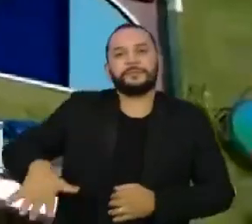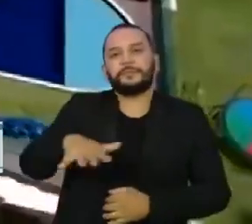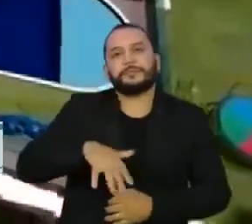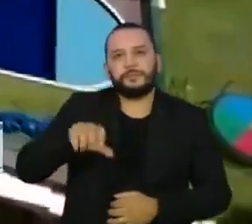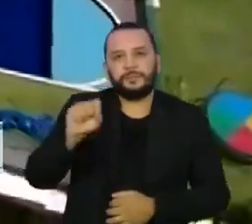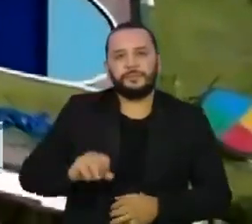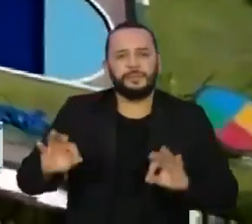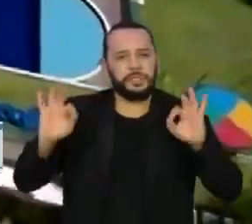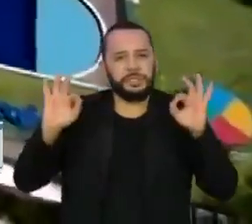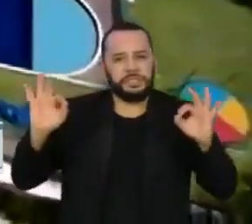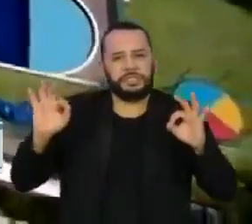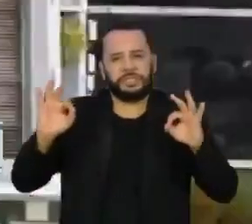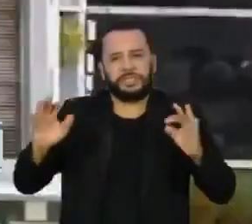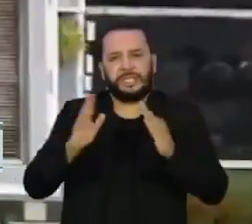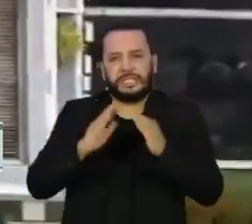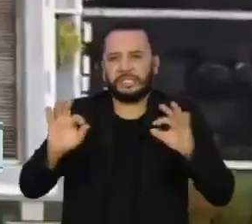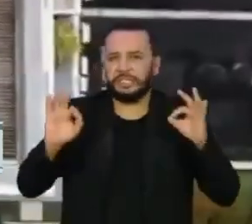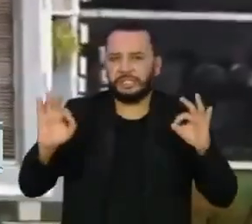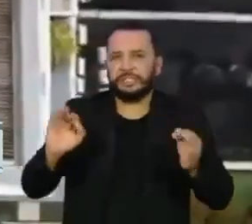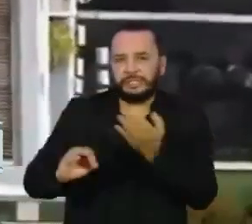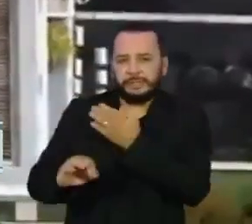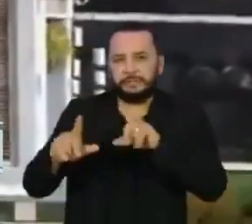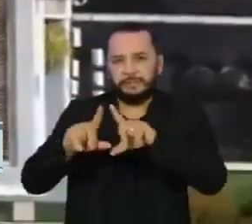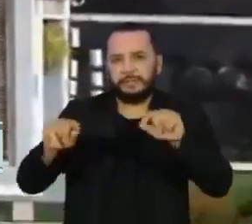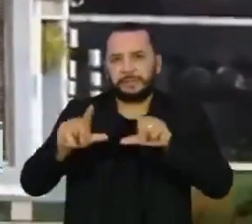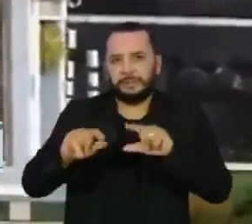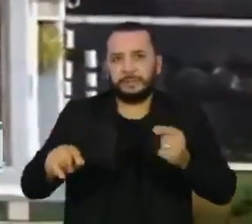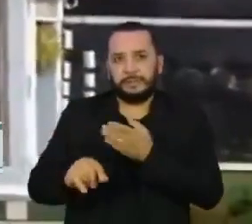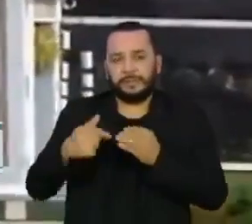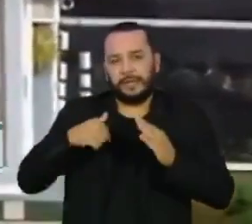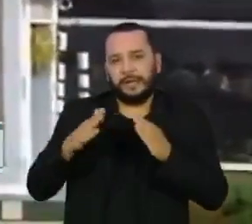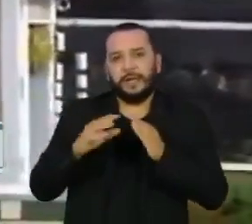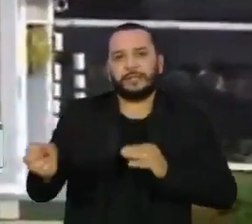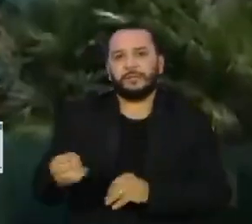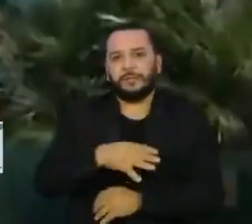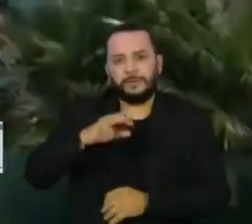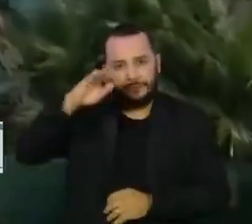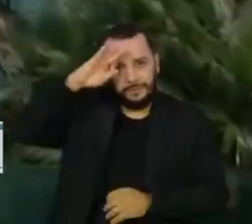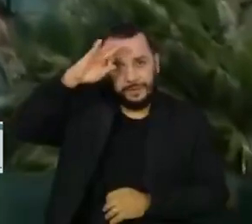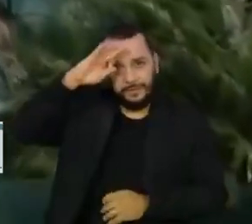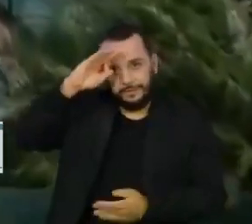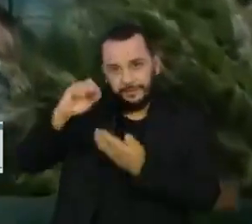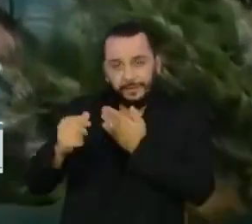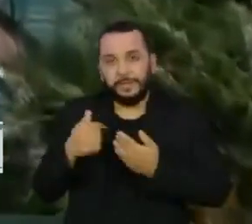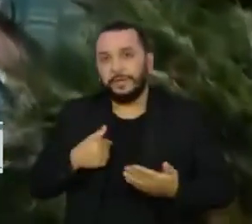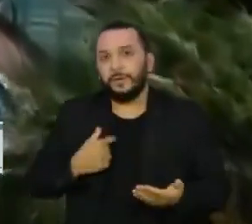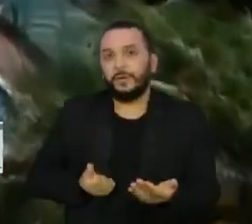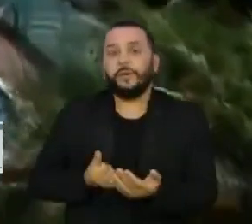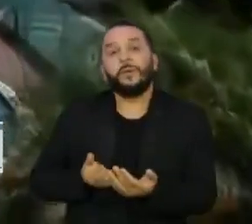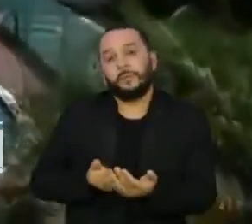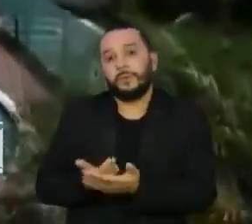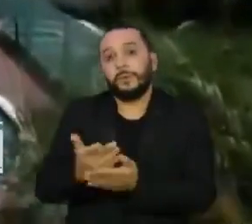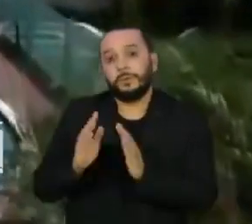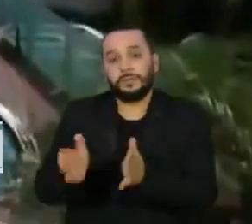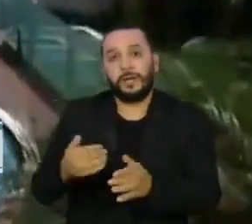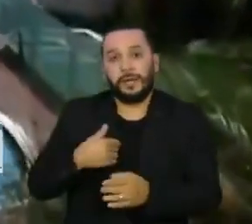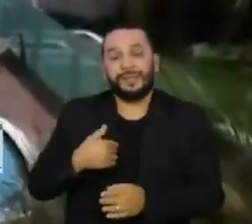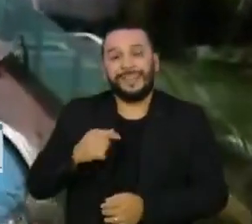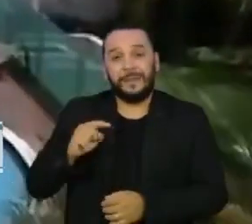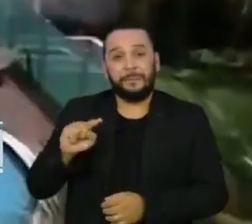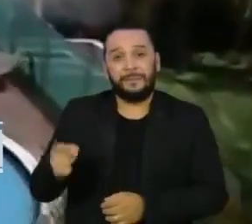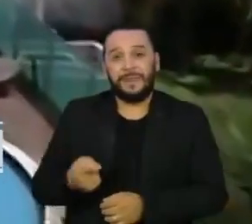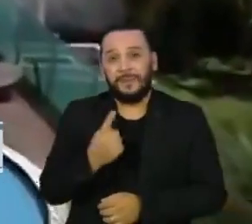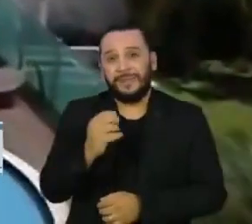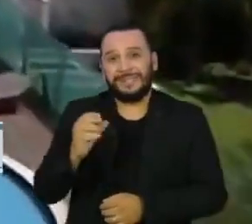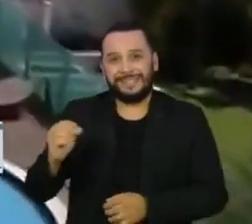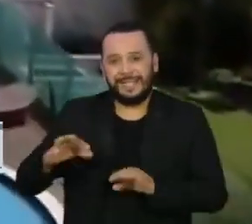nobre conhecida pelas luxuosas mansões entre elas está a nova casa de Flávio bolsonaro o imóvel tem cerca de mil e cem metros